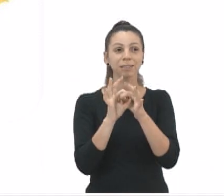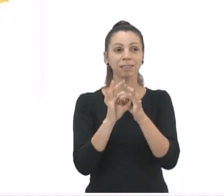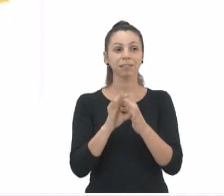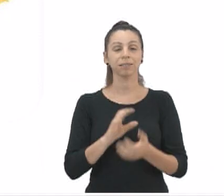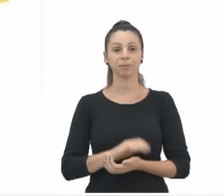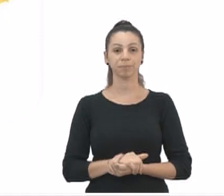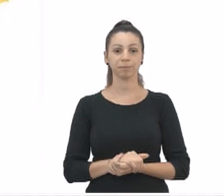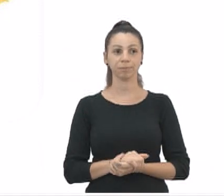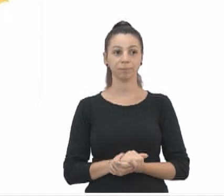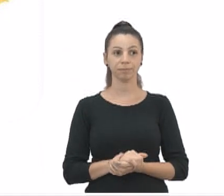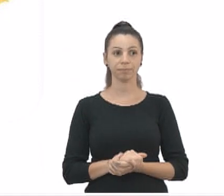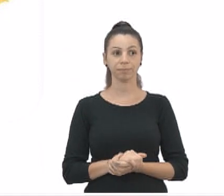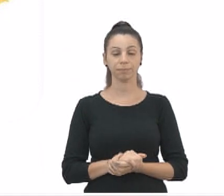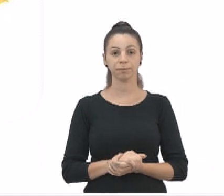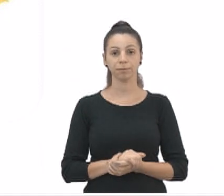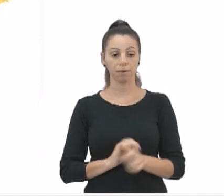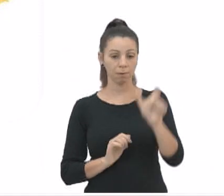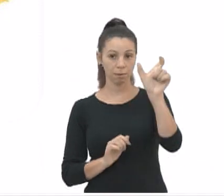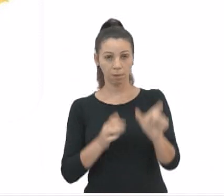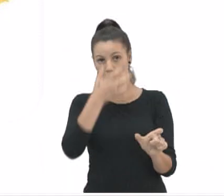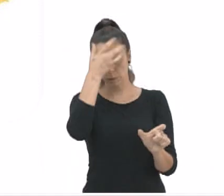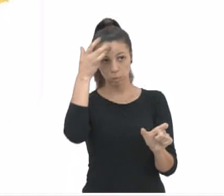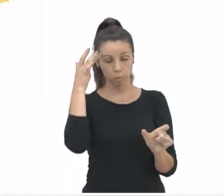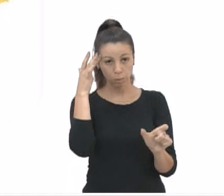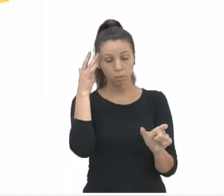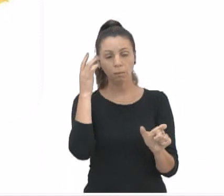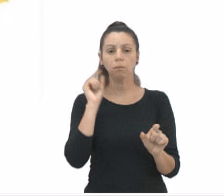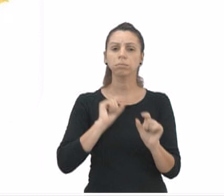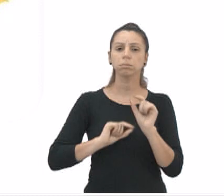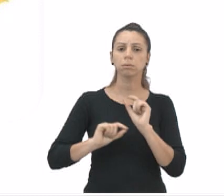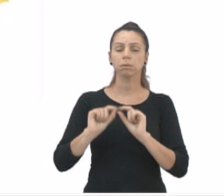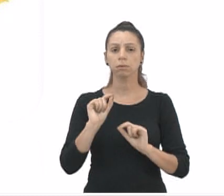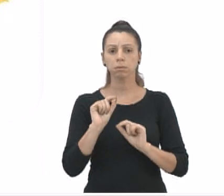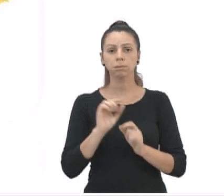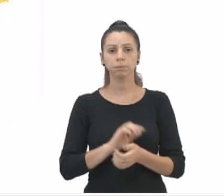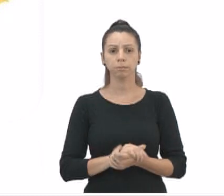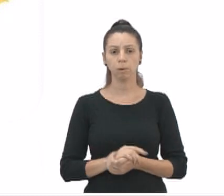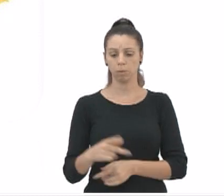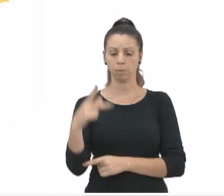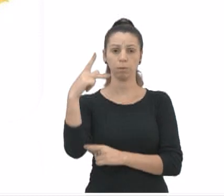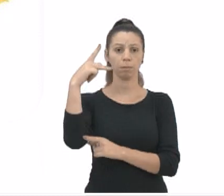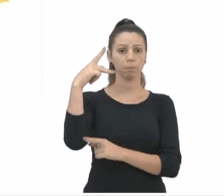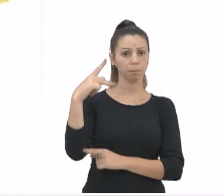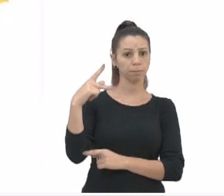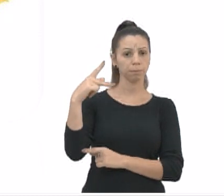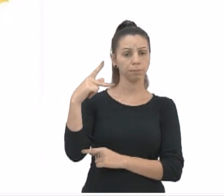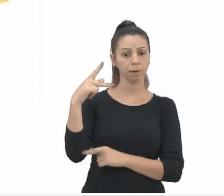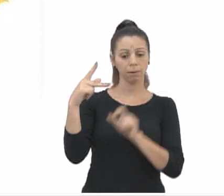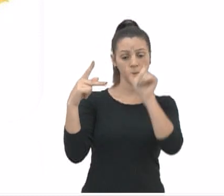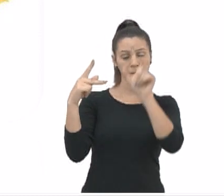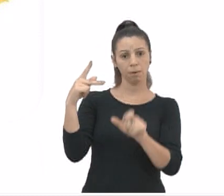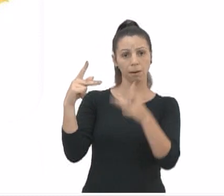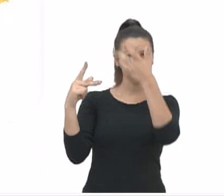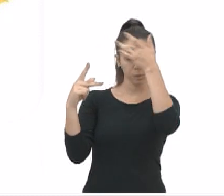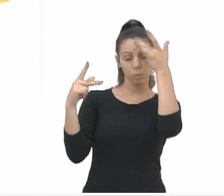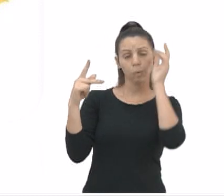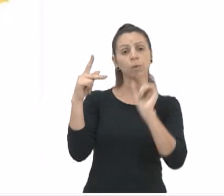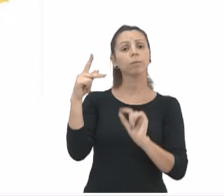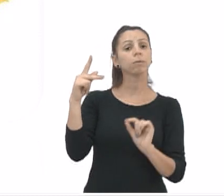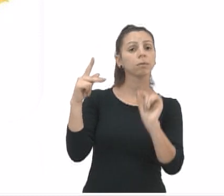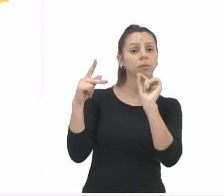aqui. P, personagem. Então veja, o P de personagem, o personagem ele